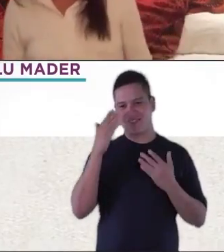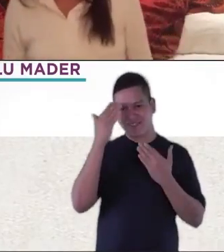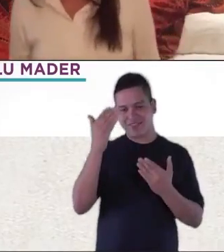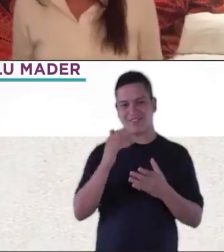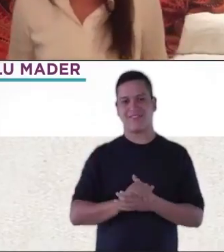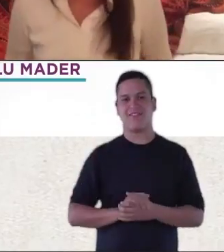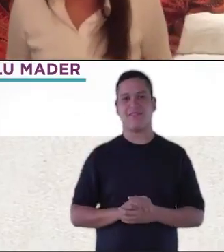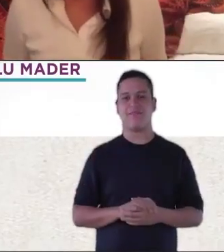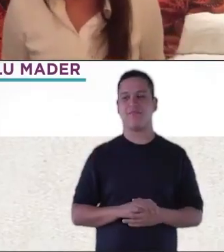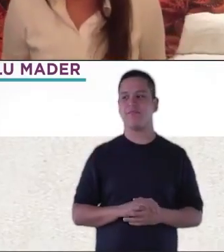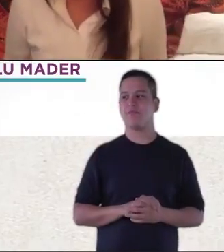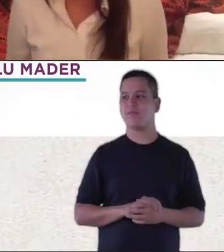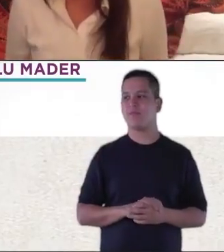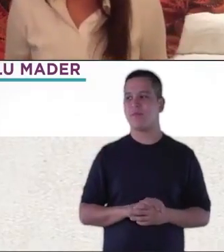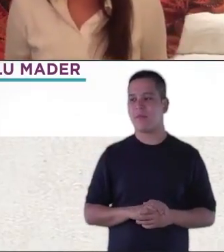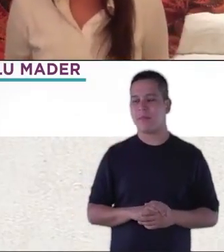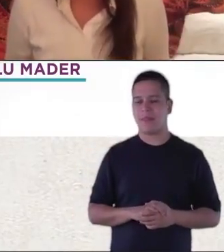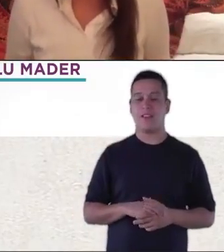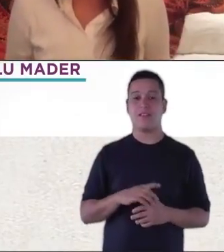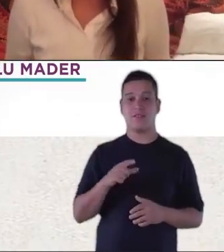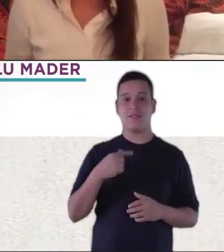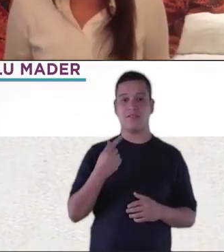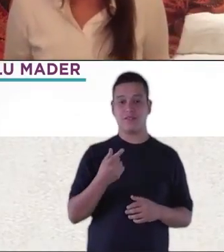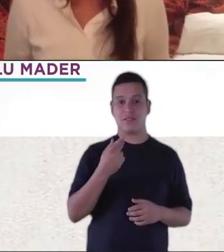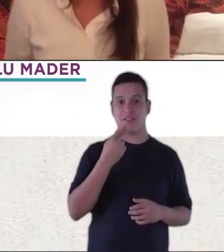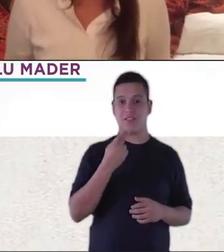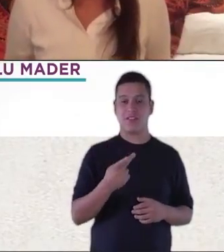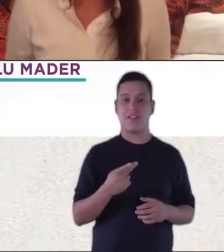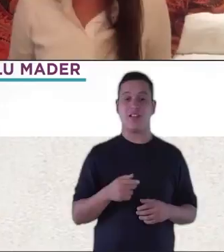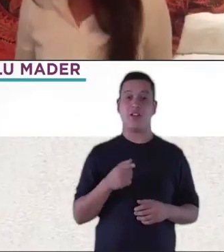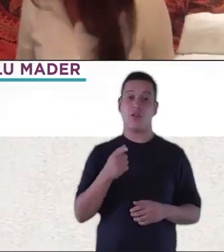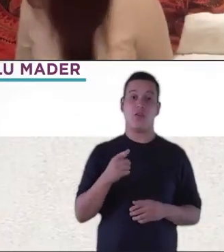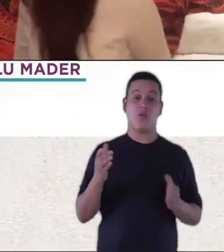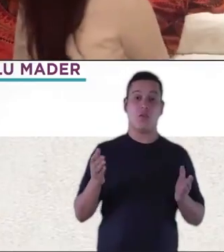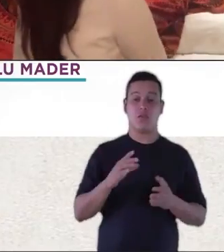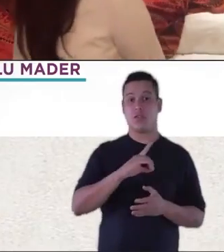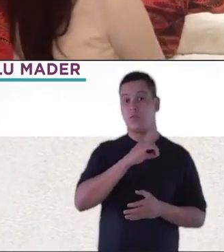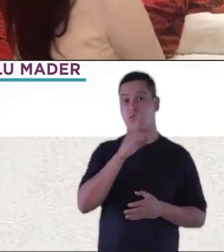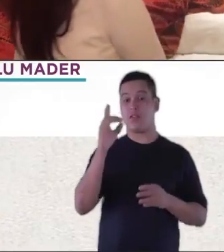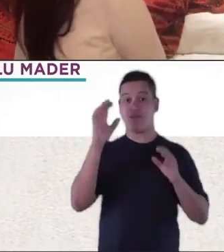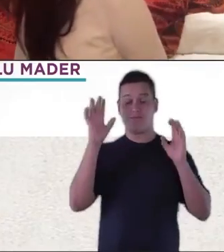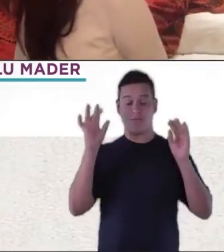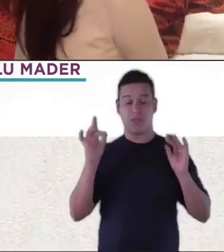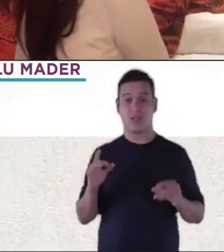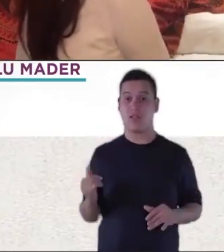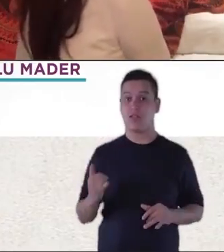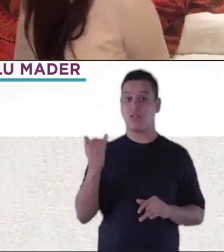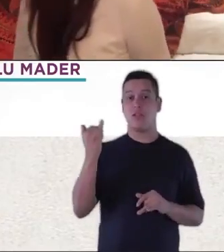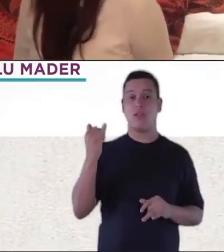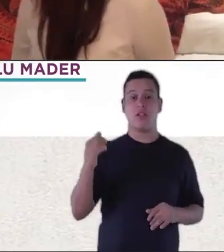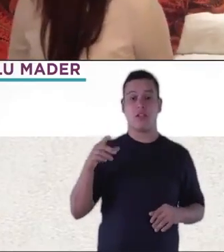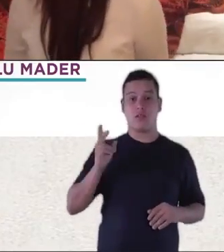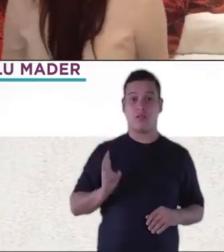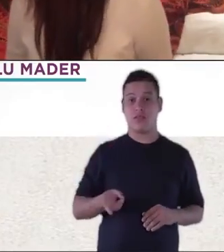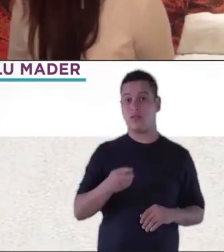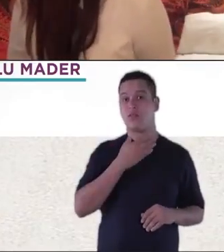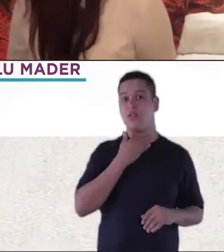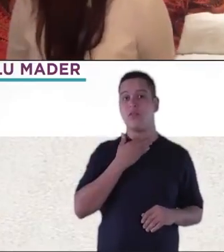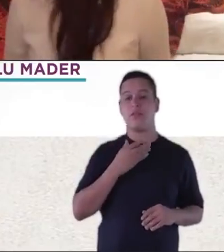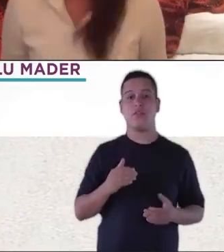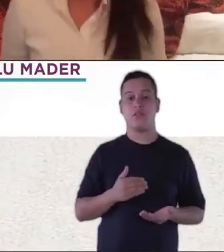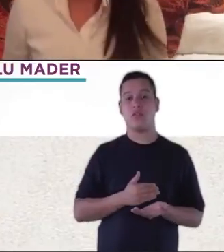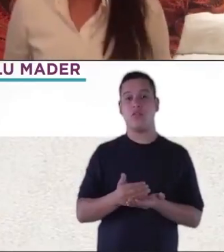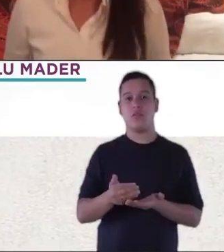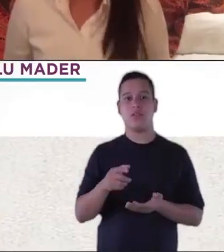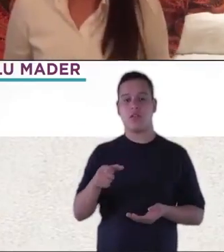Bem, depois dizer que hoje é um dia especial, sempre um papo, inaugurando as ações do FLI